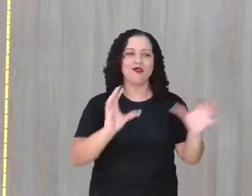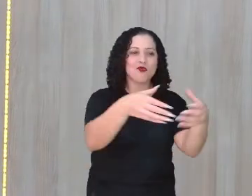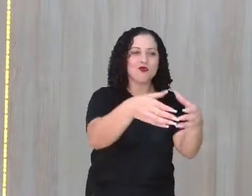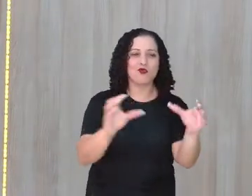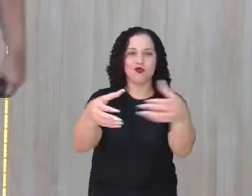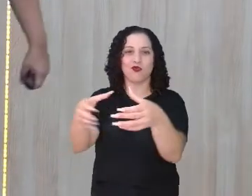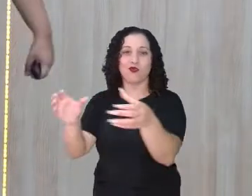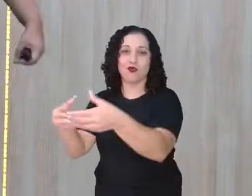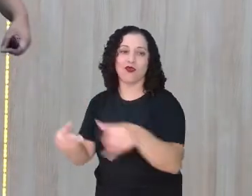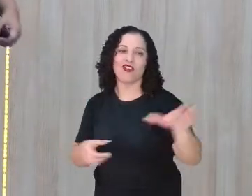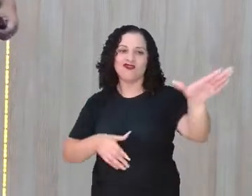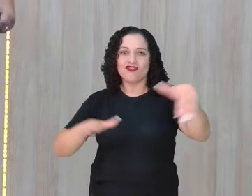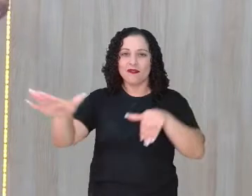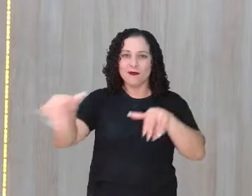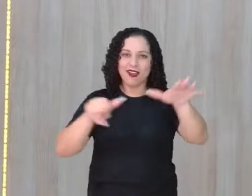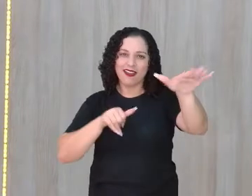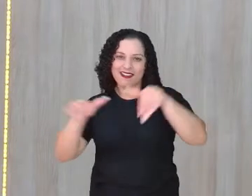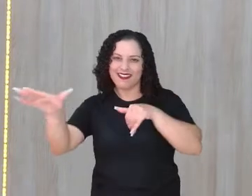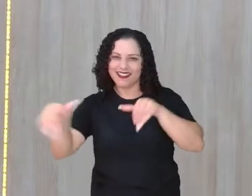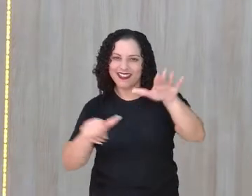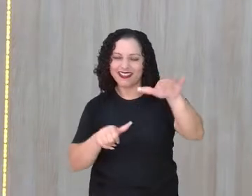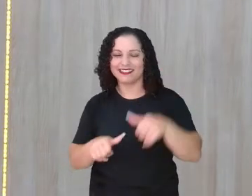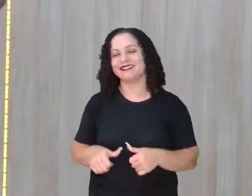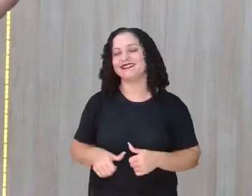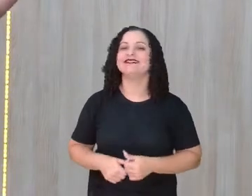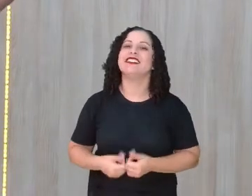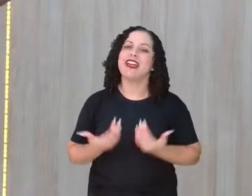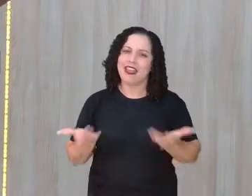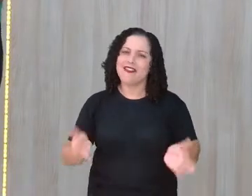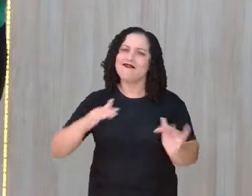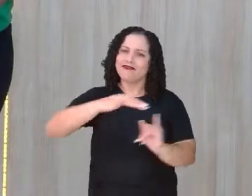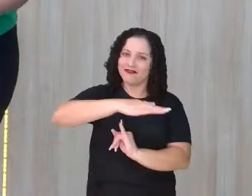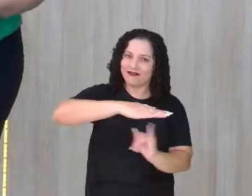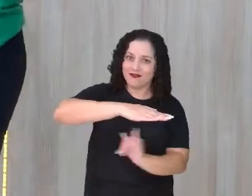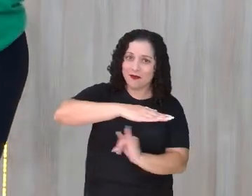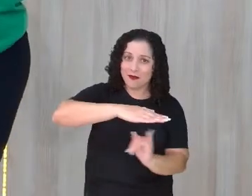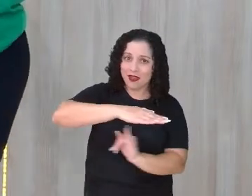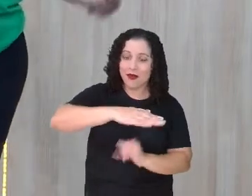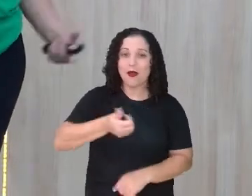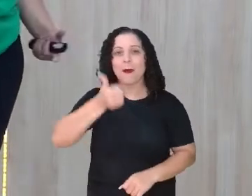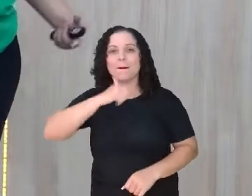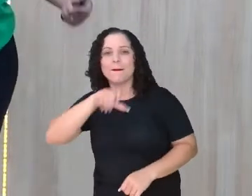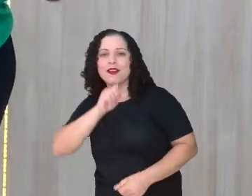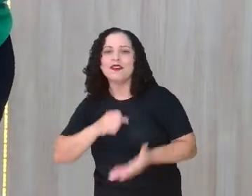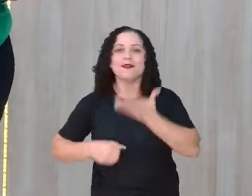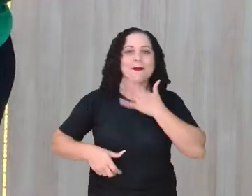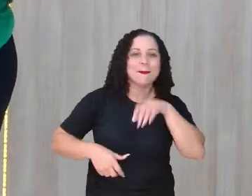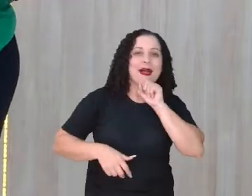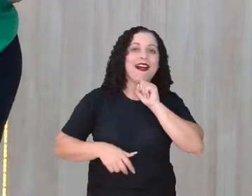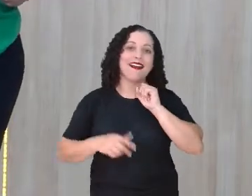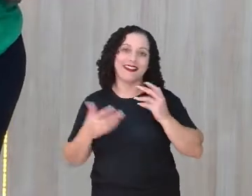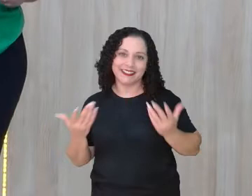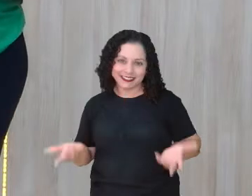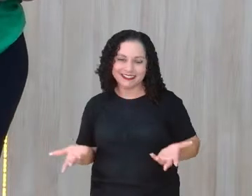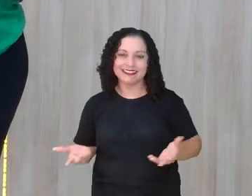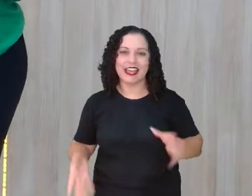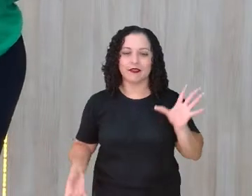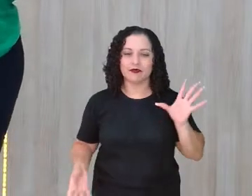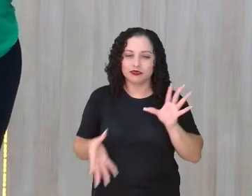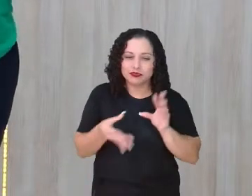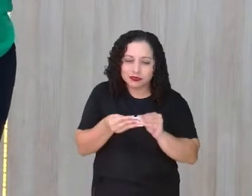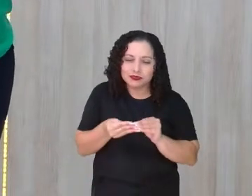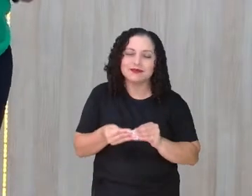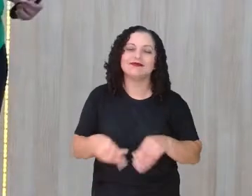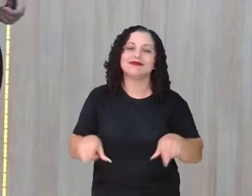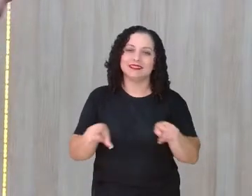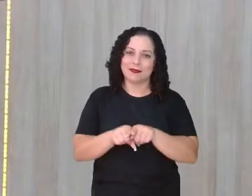com diminutivo, começa aí com a expressão bem descontraída. Pai e maninha, já tem uma carga